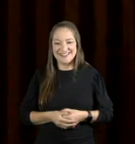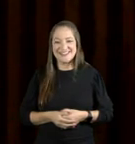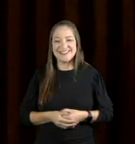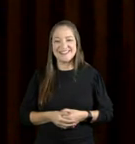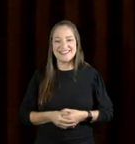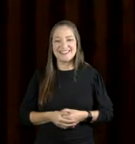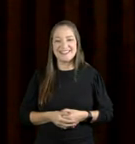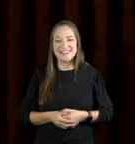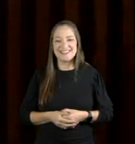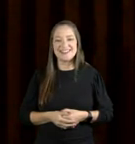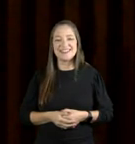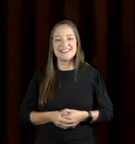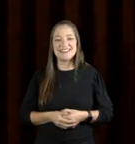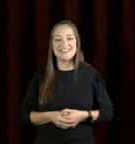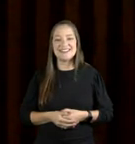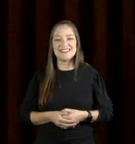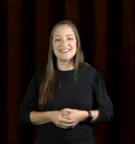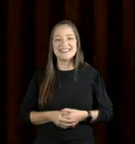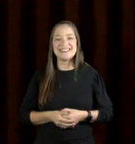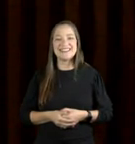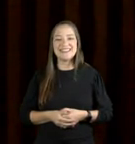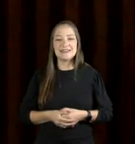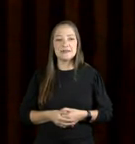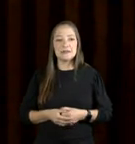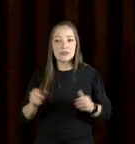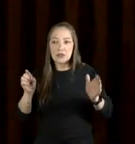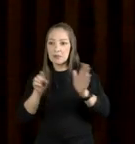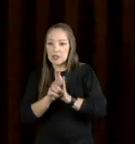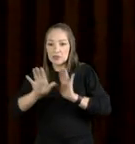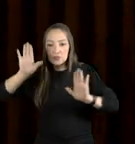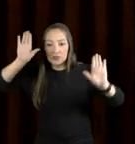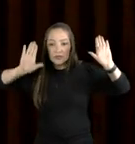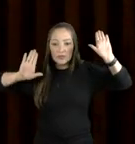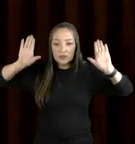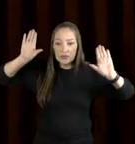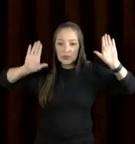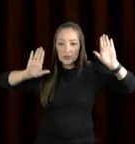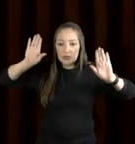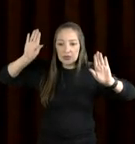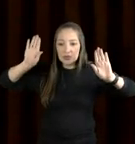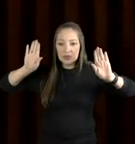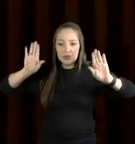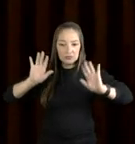só para encerrar, enfim. Mais alguma pergunta, pessoal?